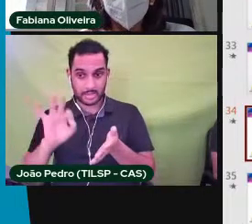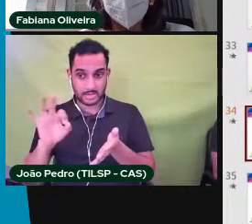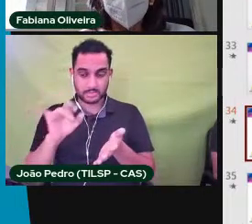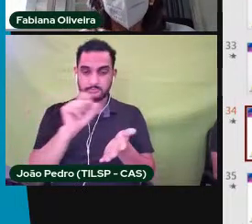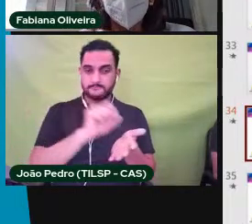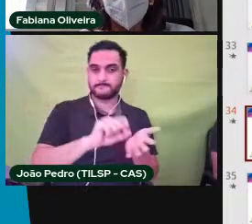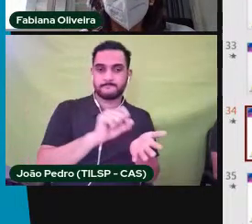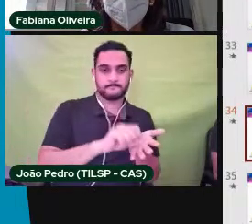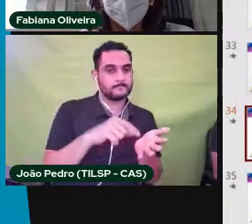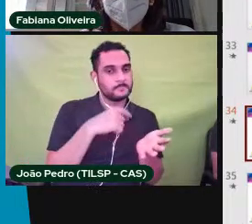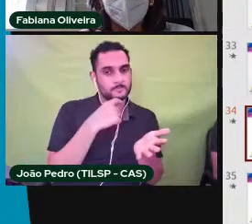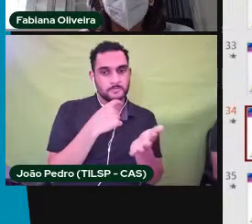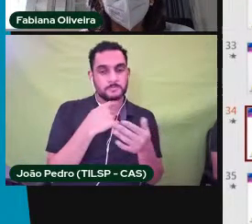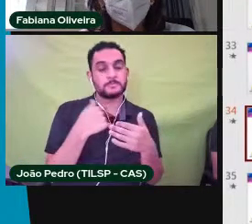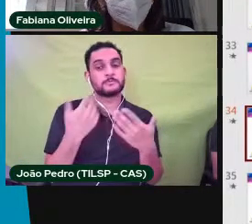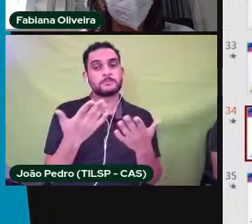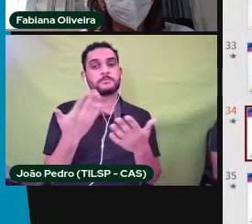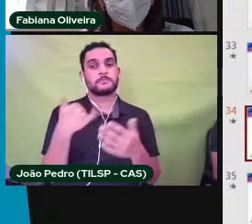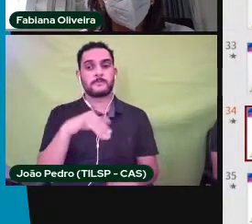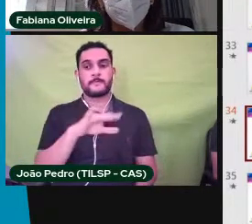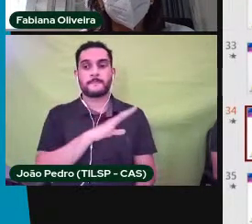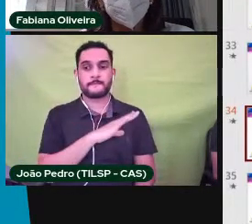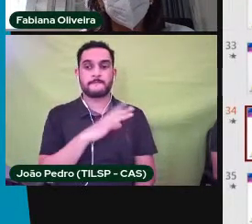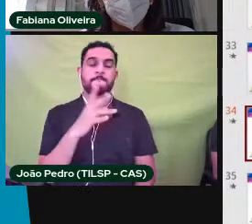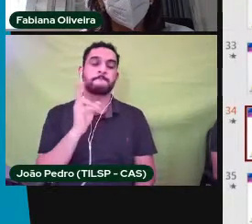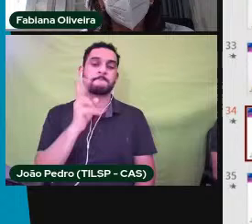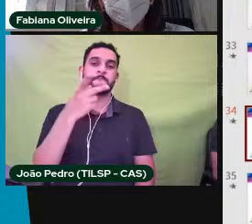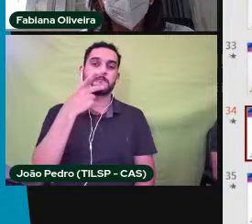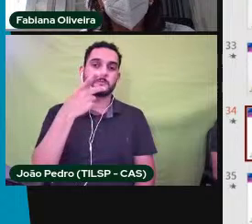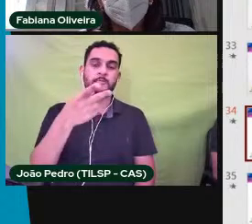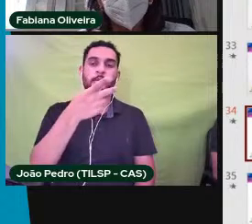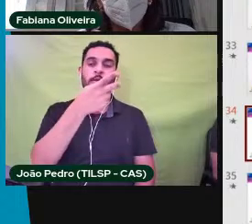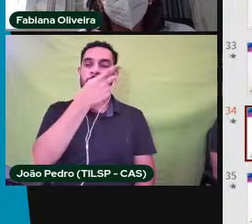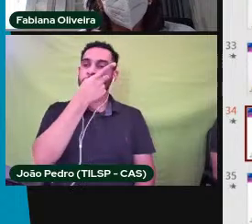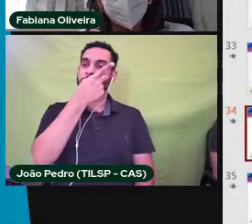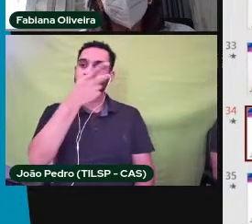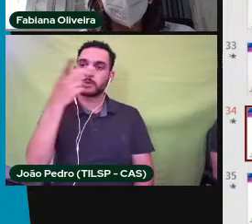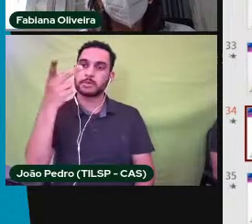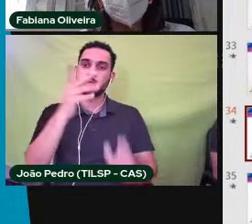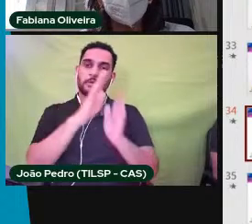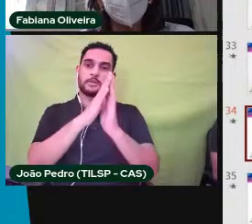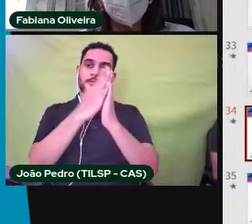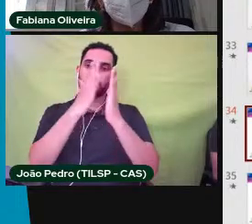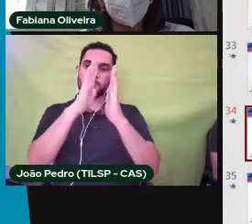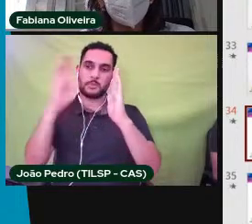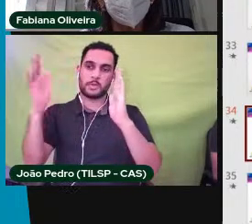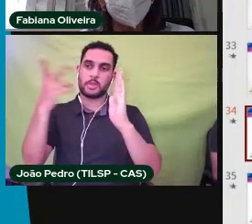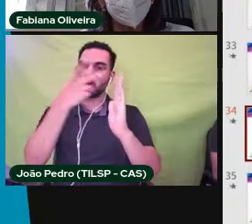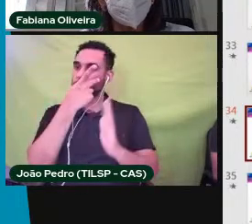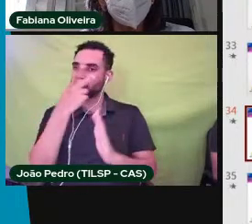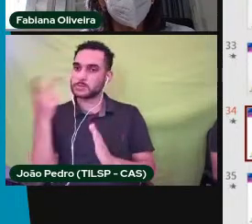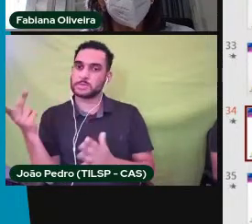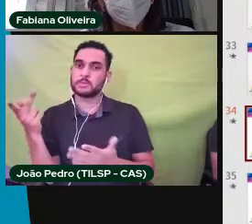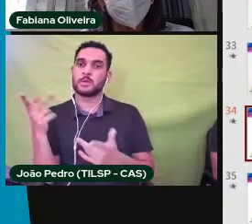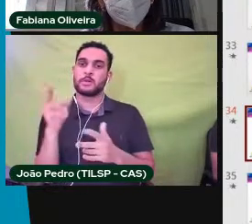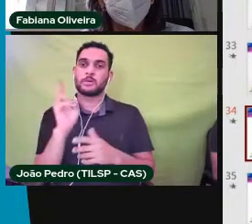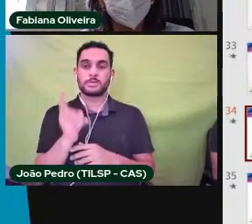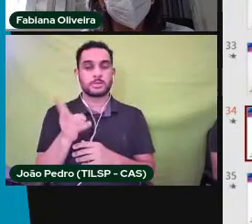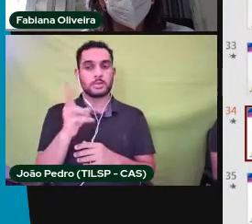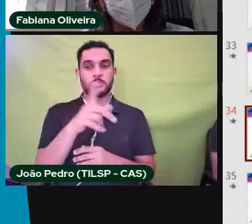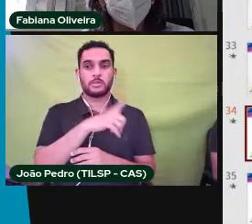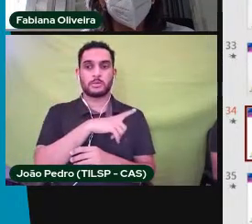Portanto, nós insistimos muito na visita às bibliotecas, aos livros, e que tenhamos em nossa mesa de trabalho sempre